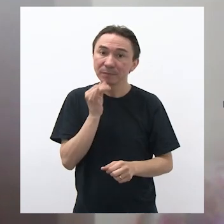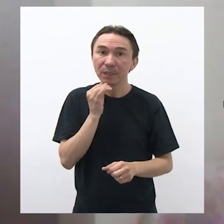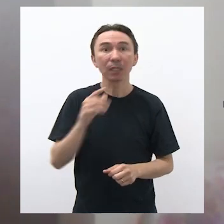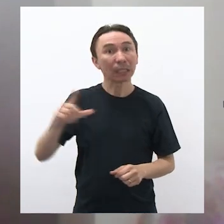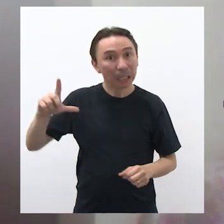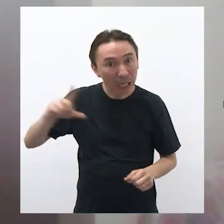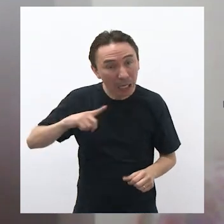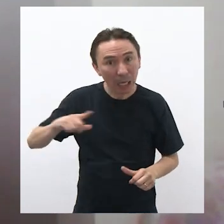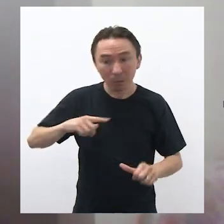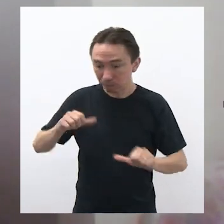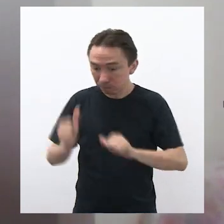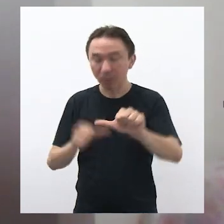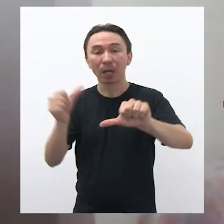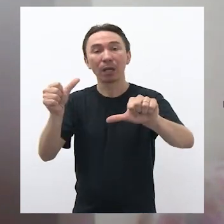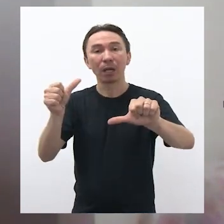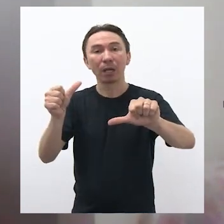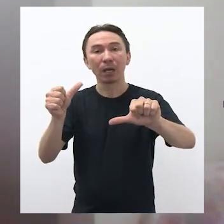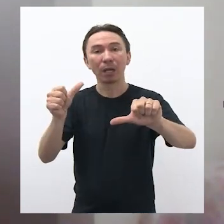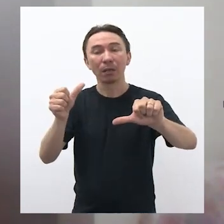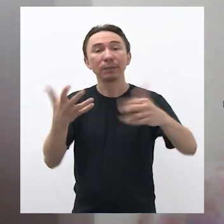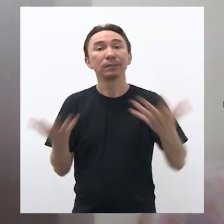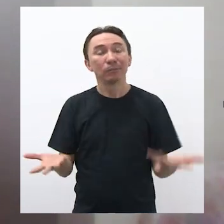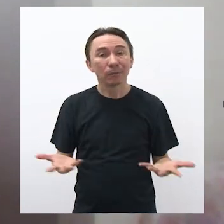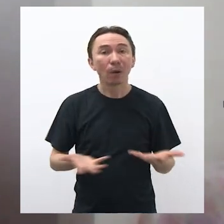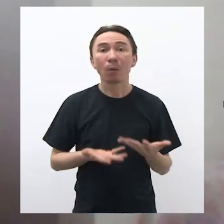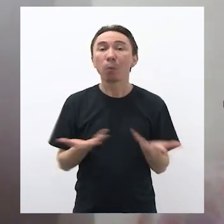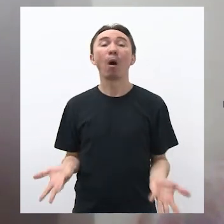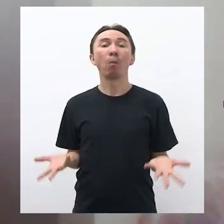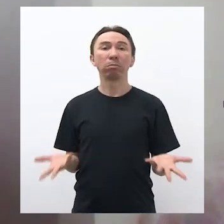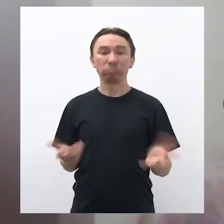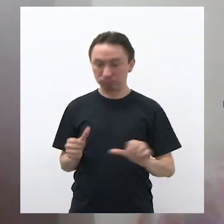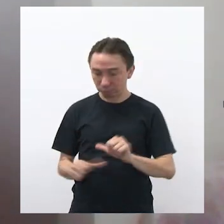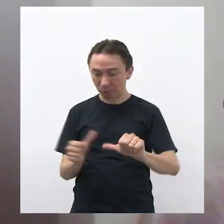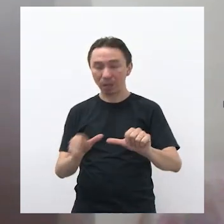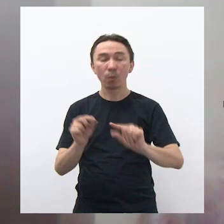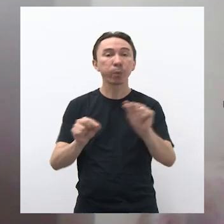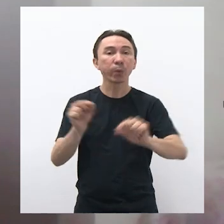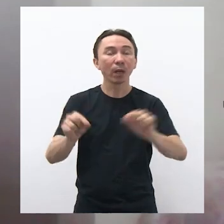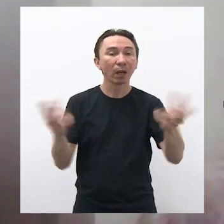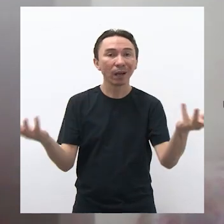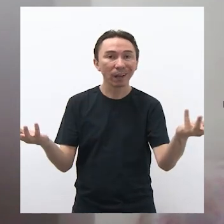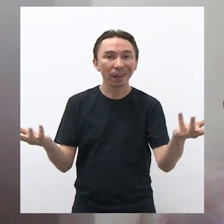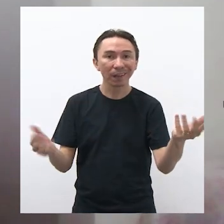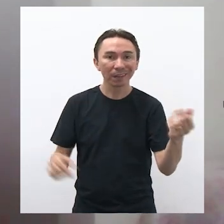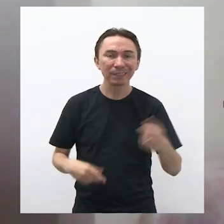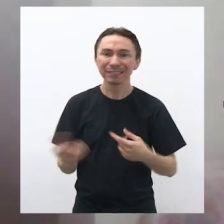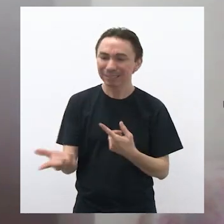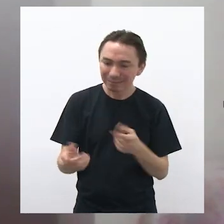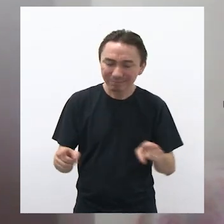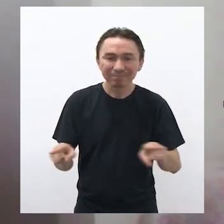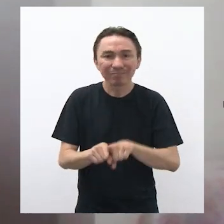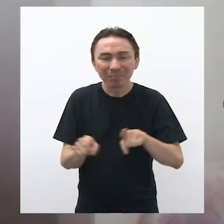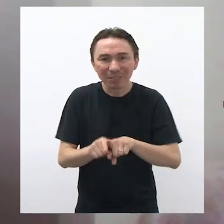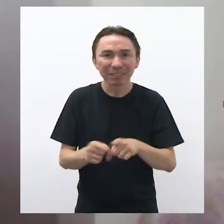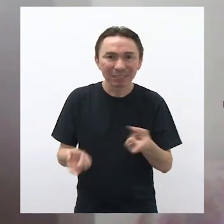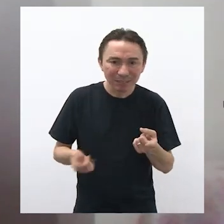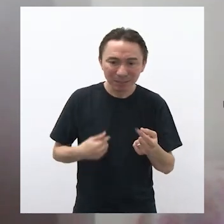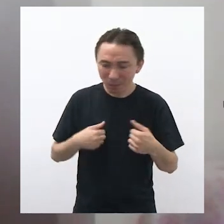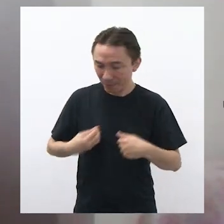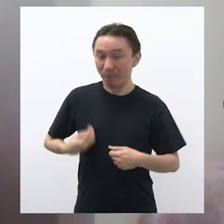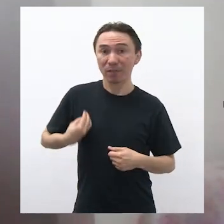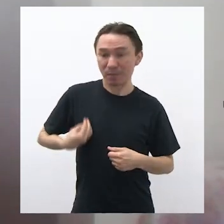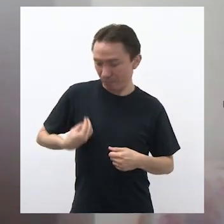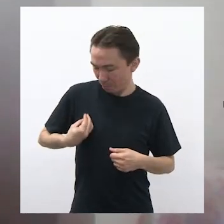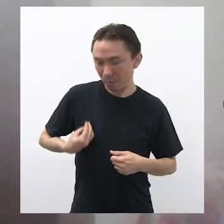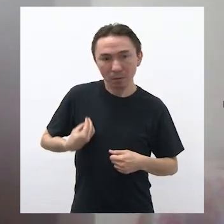mudanças, quais foram especificamente essas mudanças? E o que elas trouxeram de fato para a minha vida?